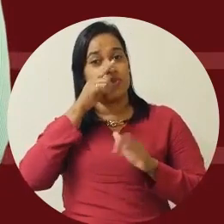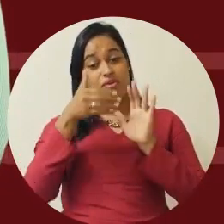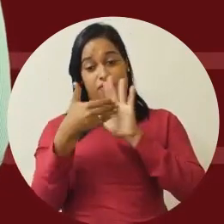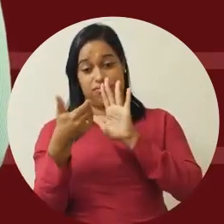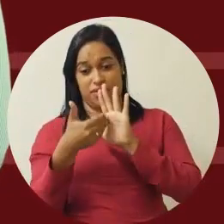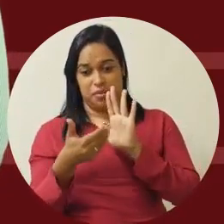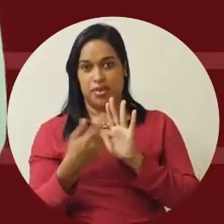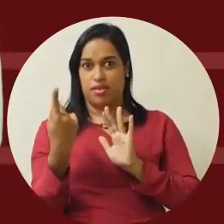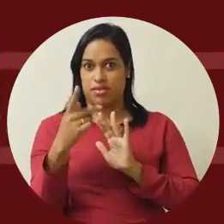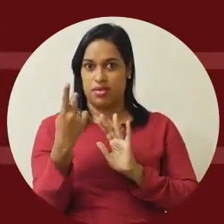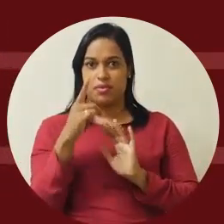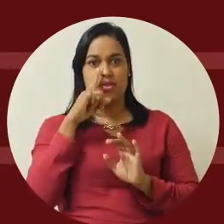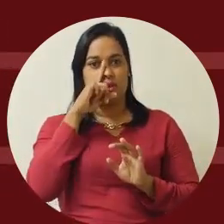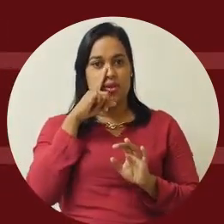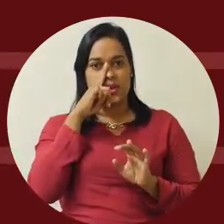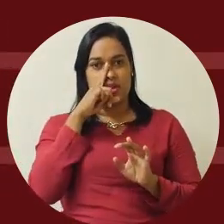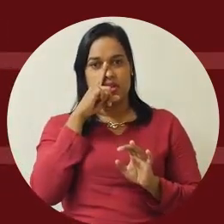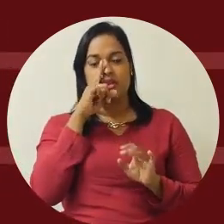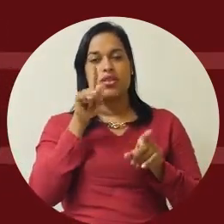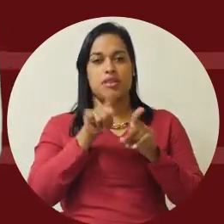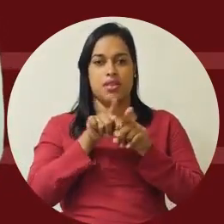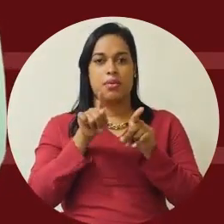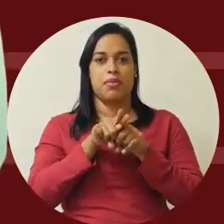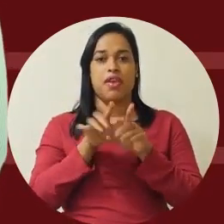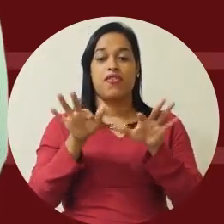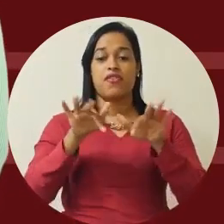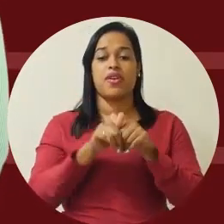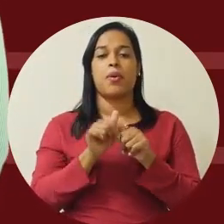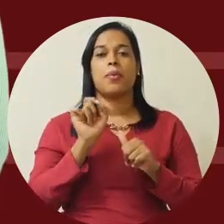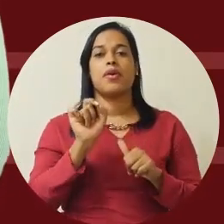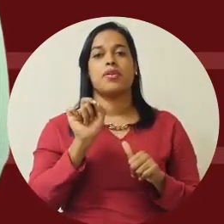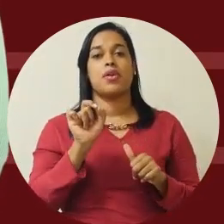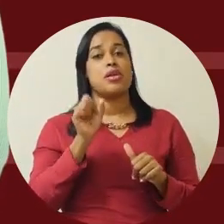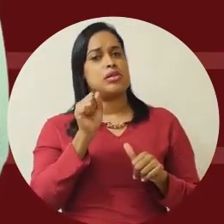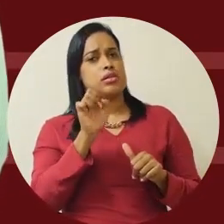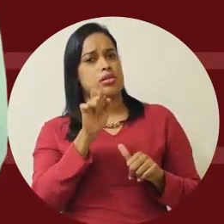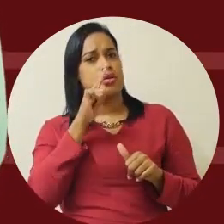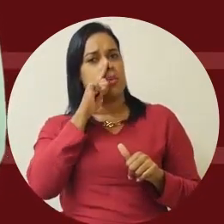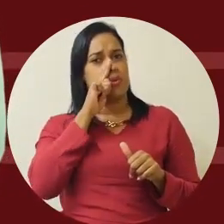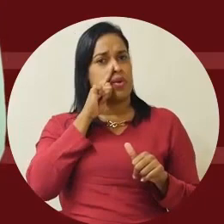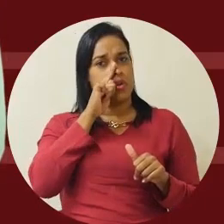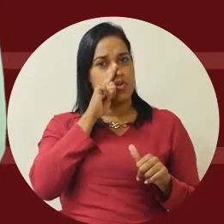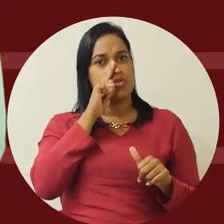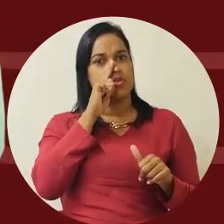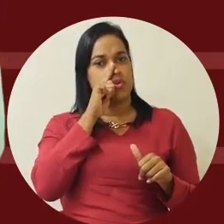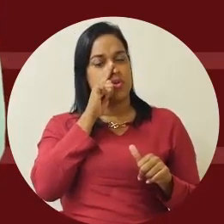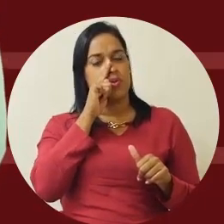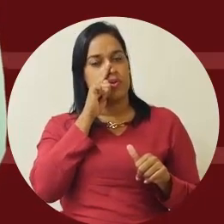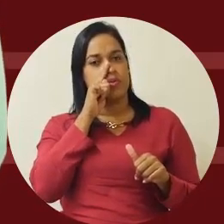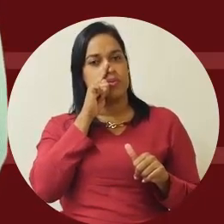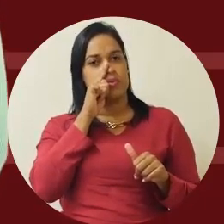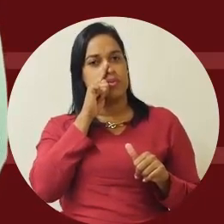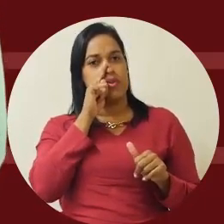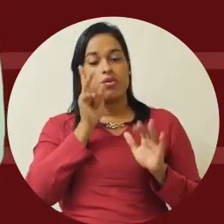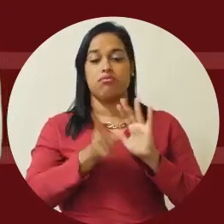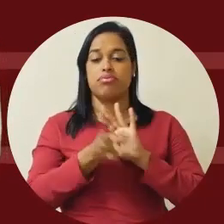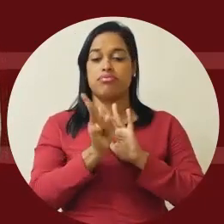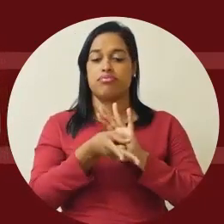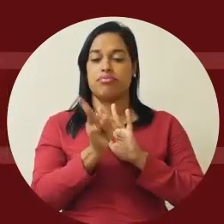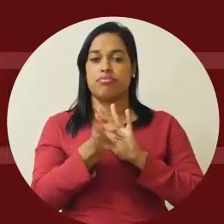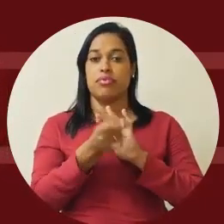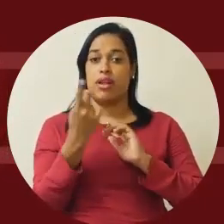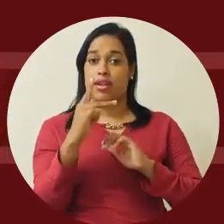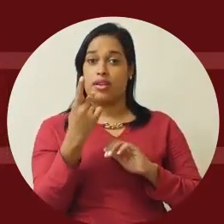eliminação dele a mitigação e finalmente se o risco é os riscos remanescentes